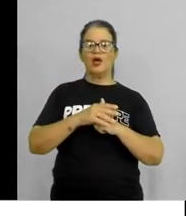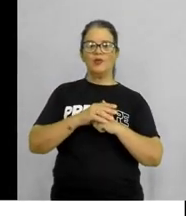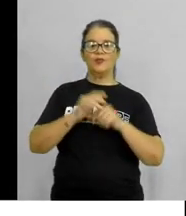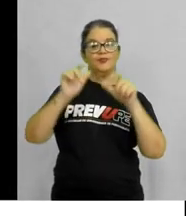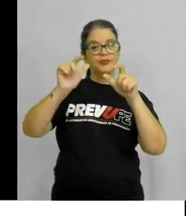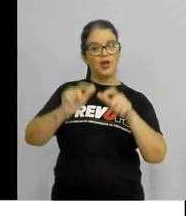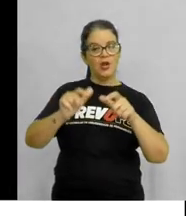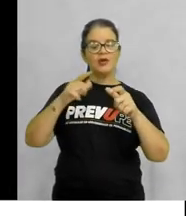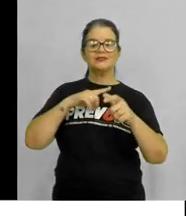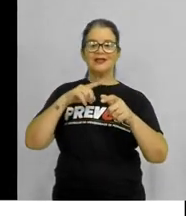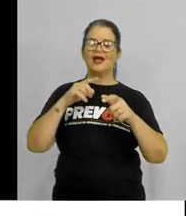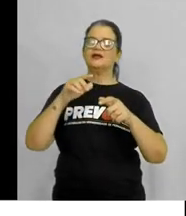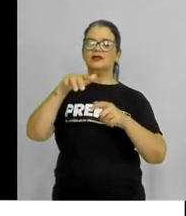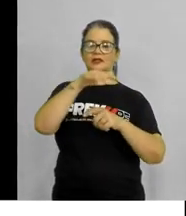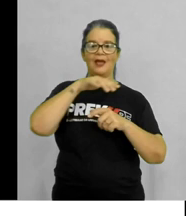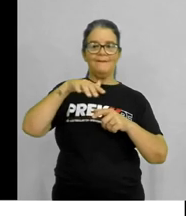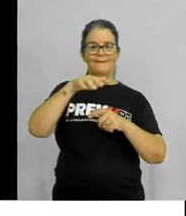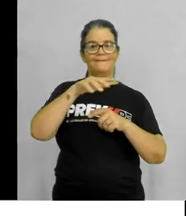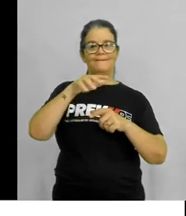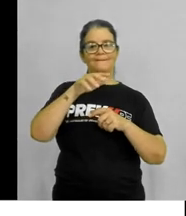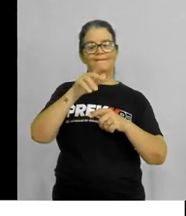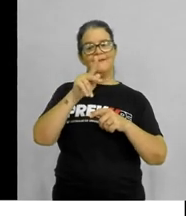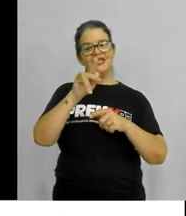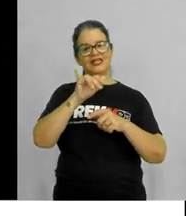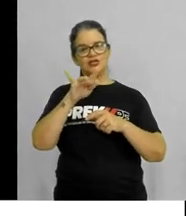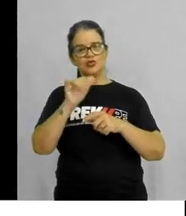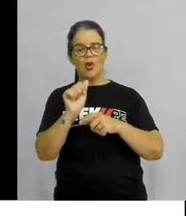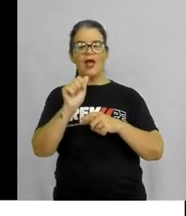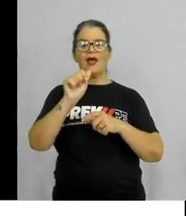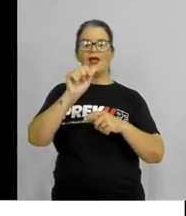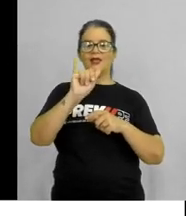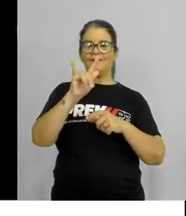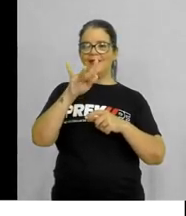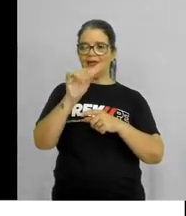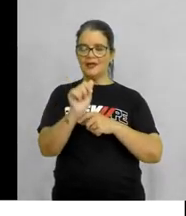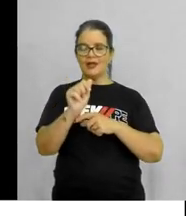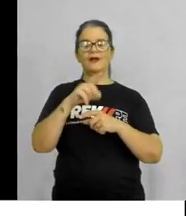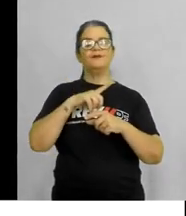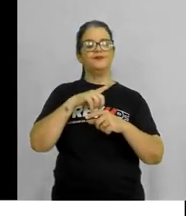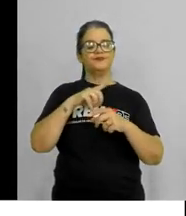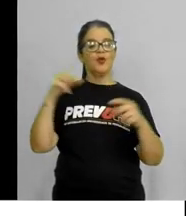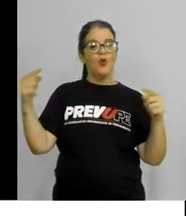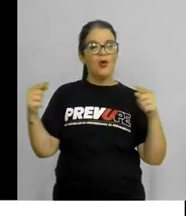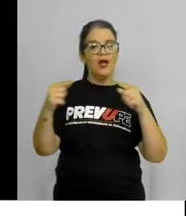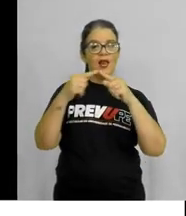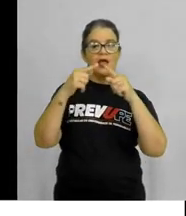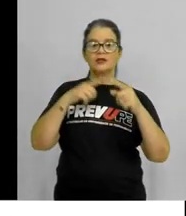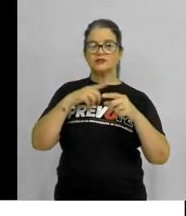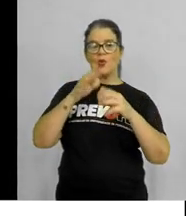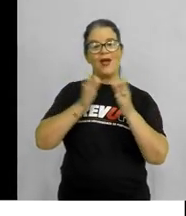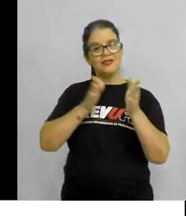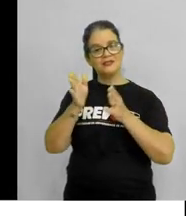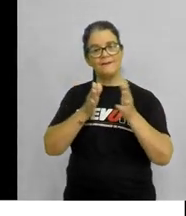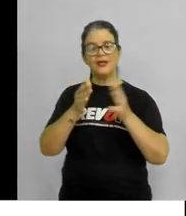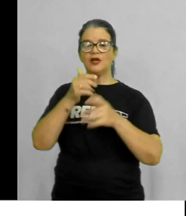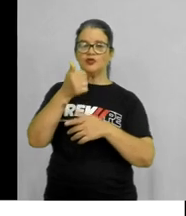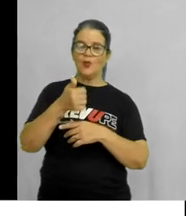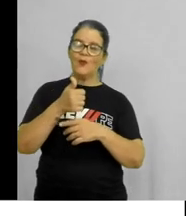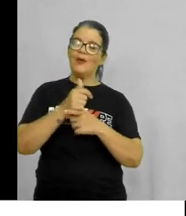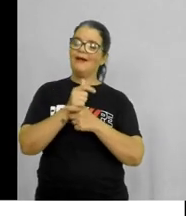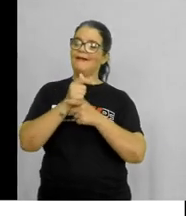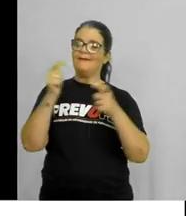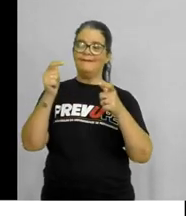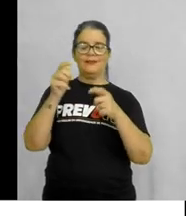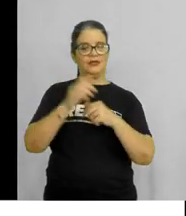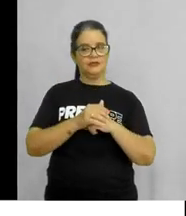localizam-se na península ibérica com relação a esse período no início desse